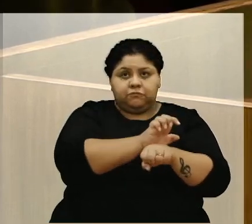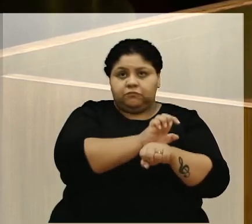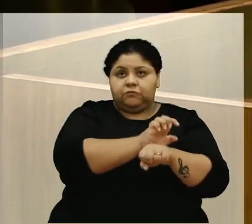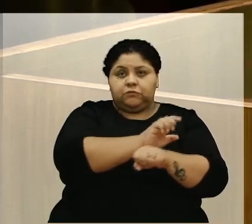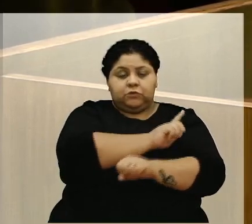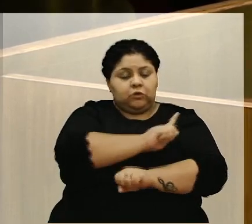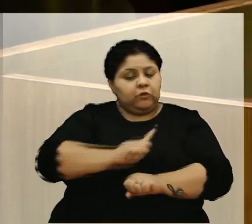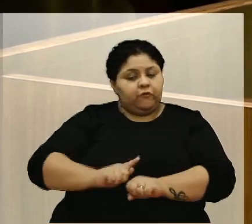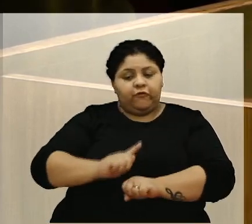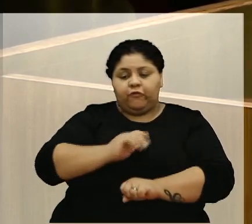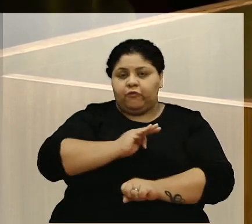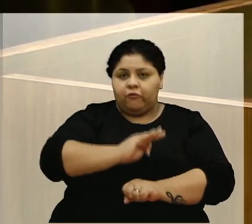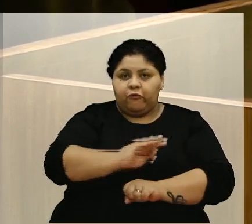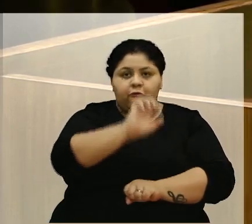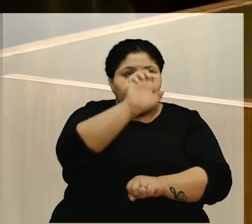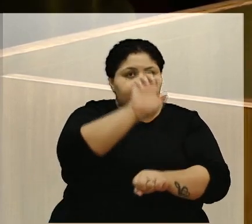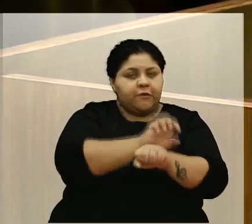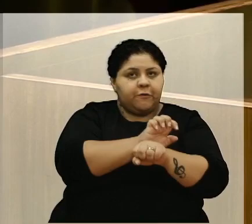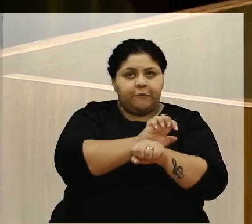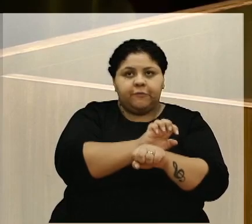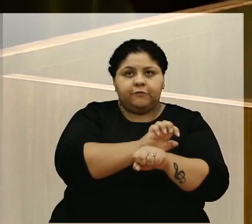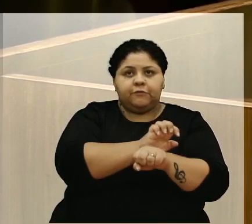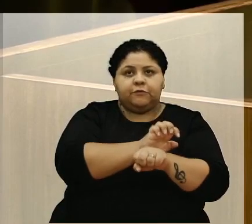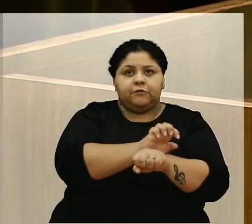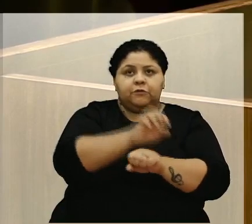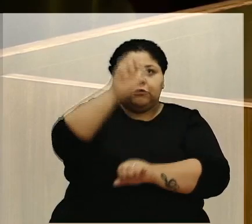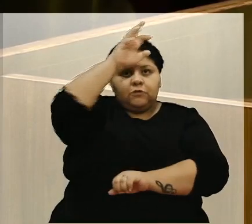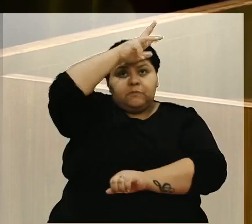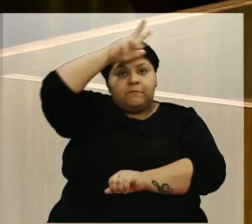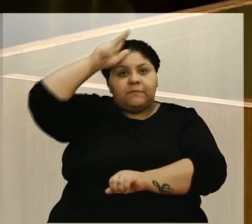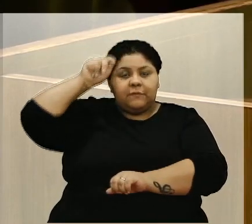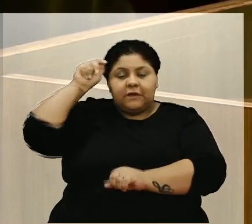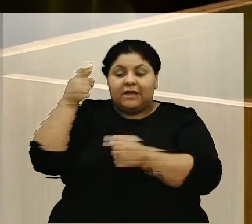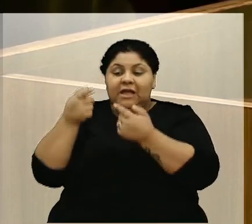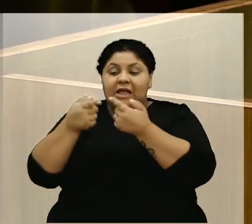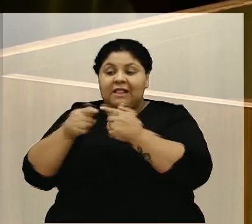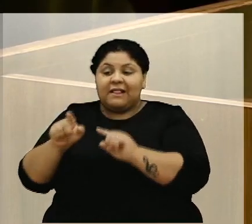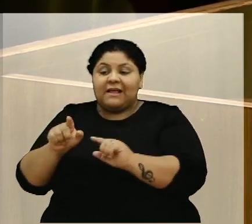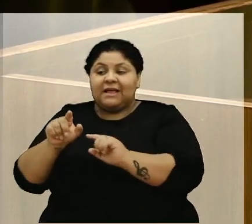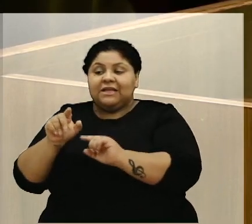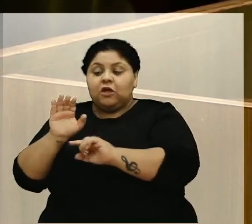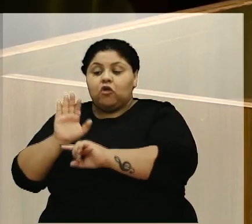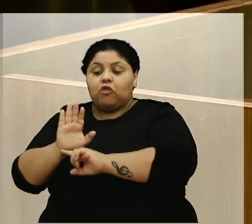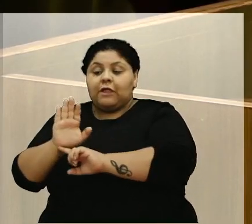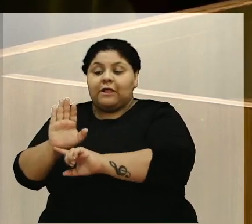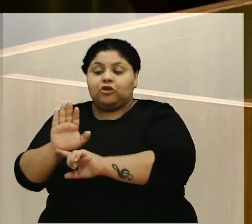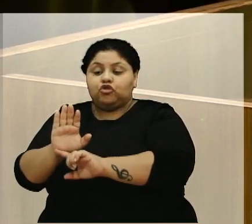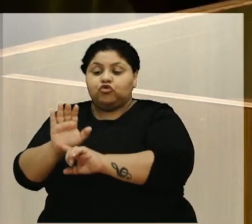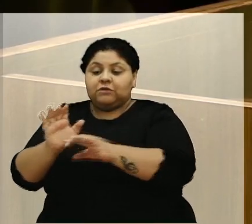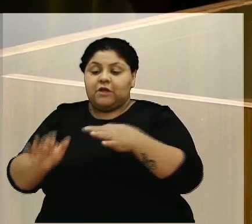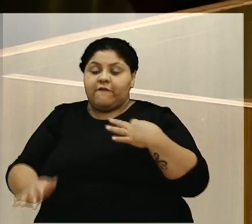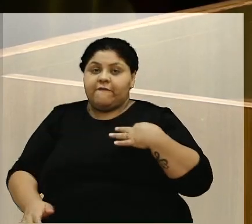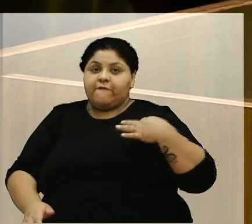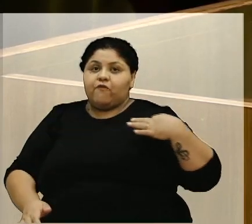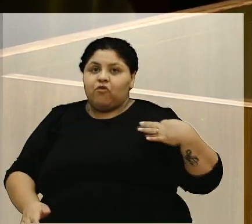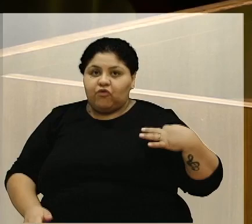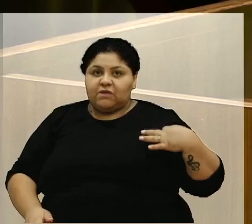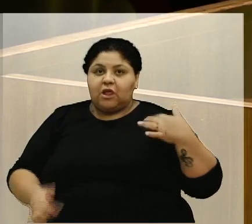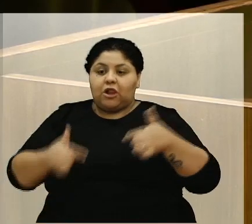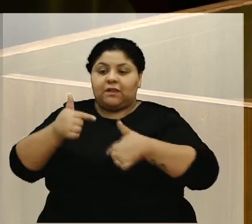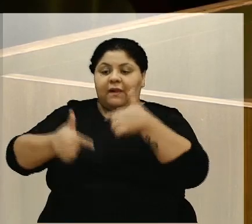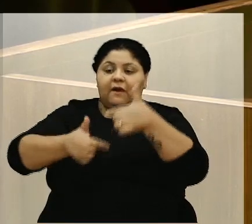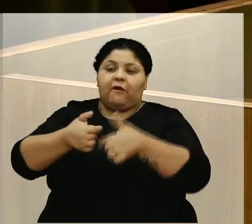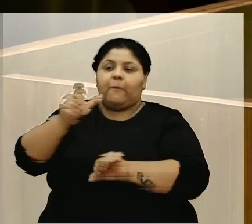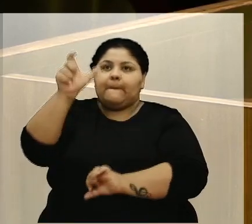governo federal, estadual, dos municípios, mas aquela ajuda voluntária, aquele trabalho das